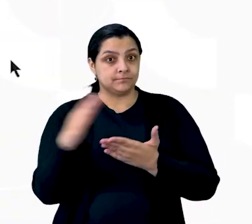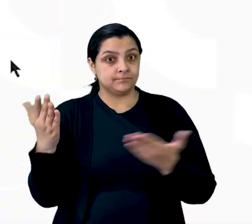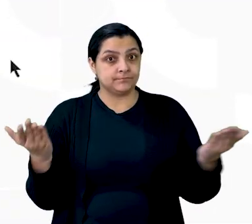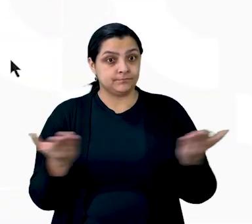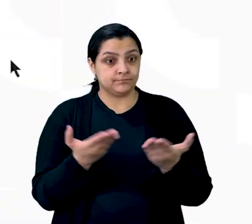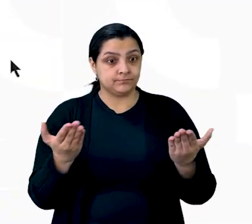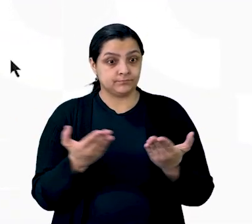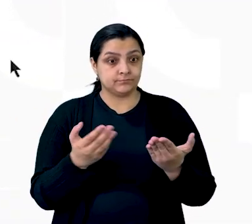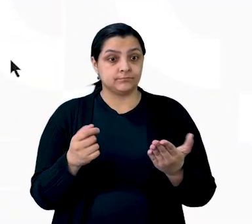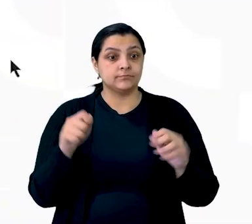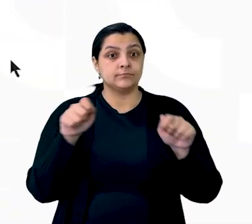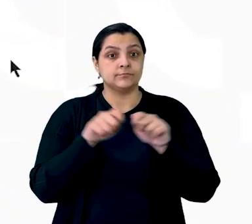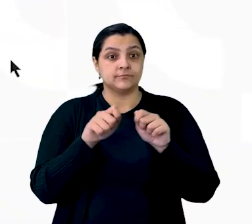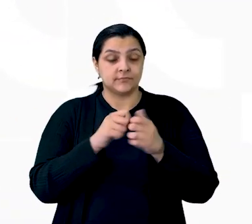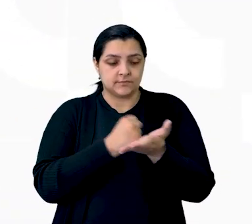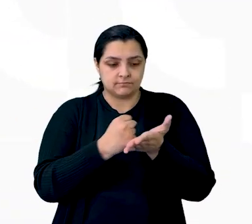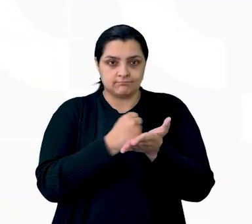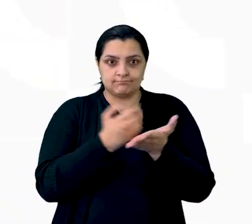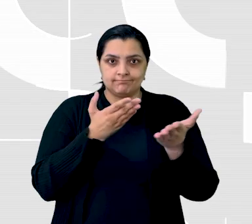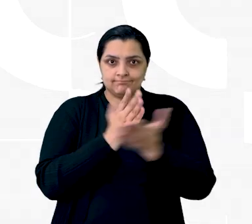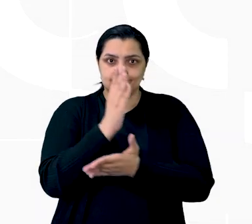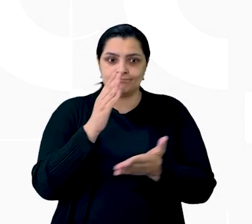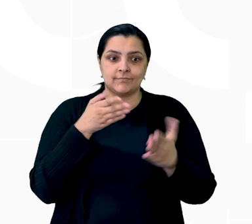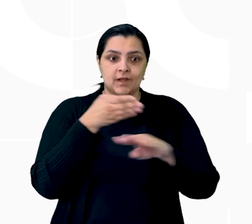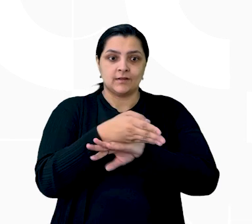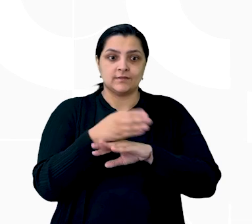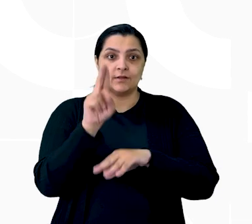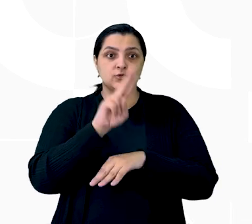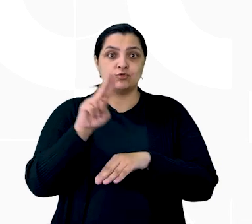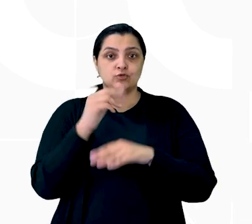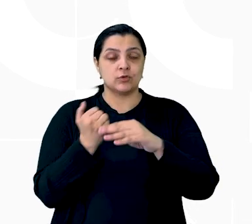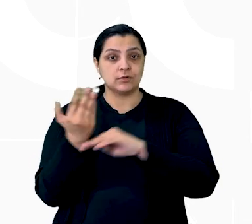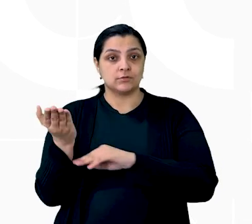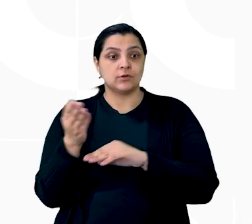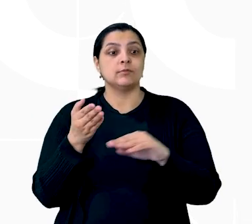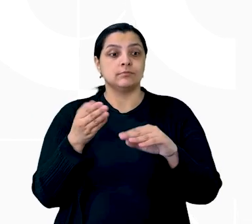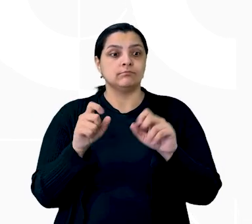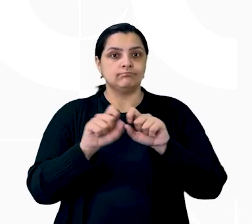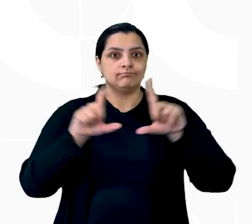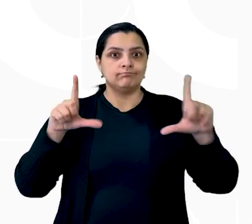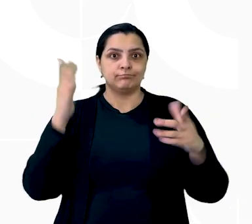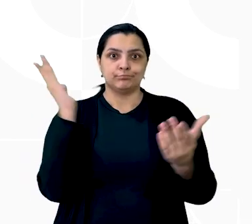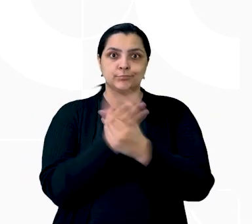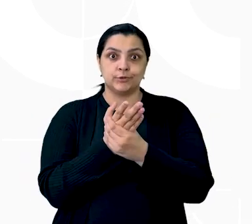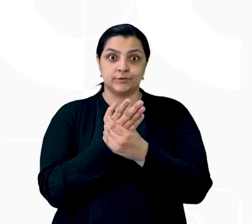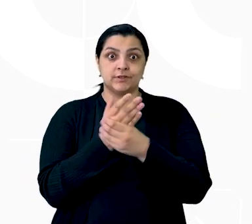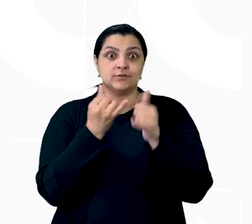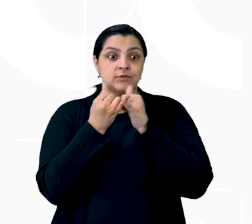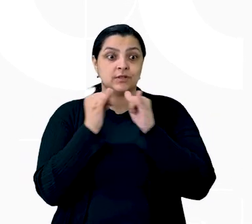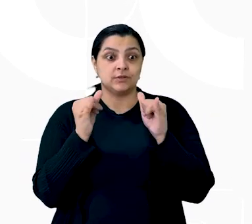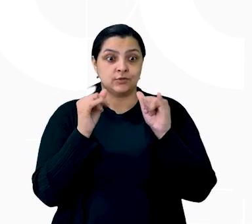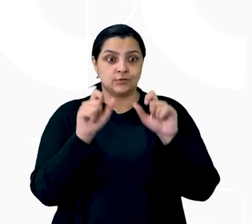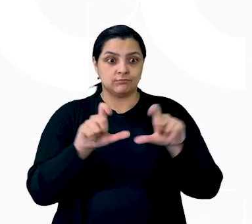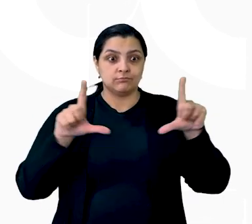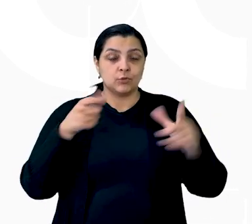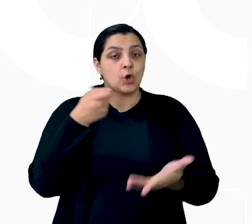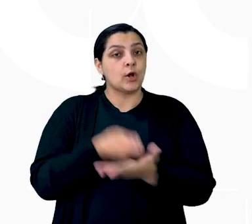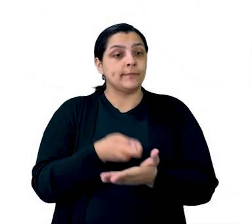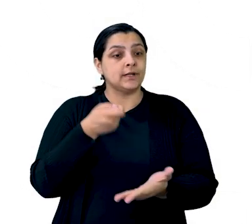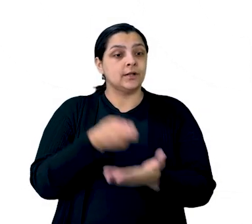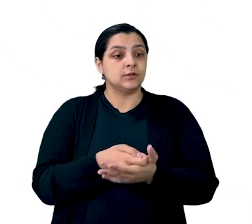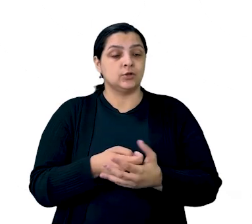A partir de agora, a autenticação em 2 fatores para o acesso de usuários externos ao processo judicial eletrônico